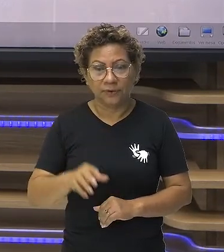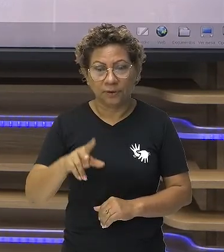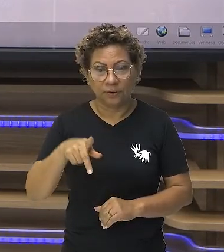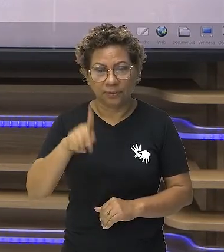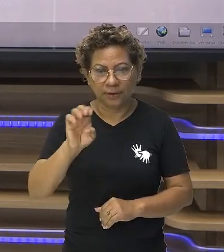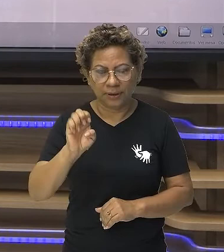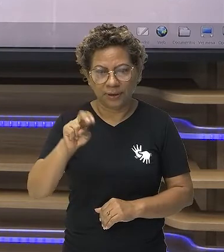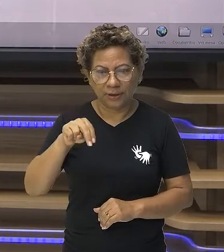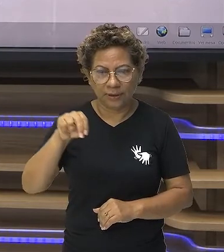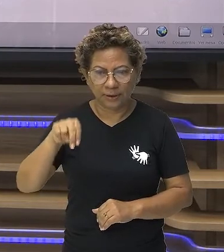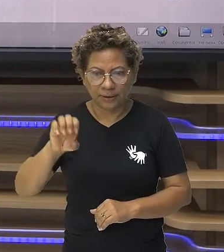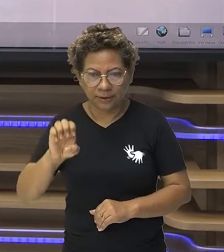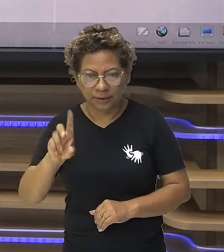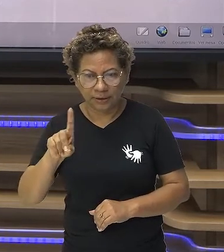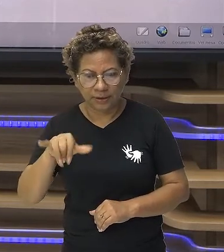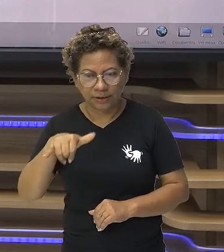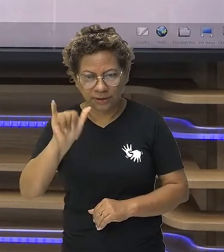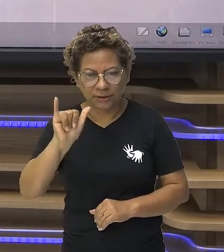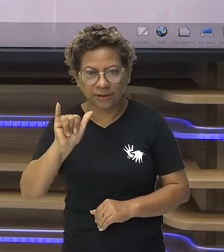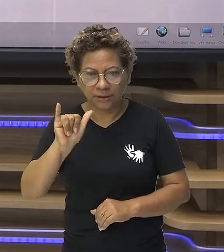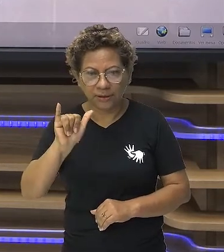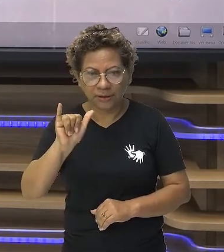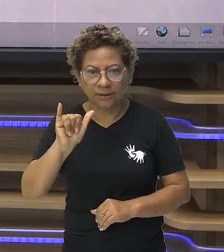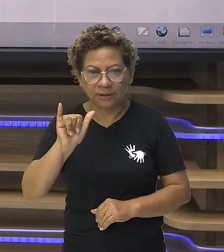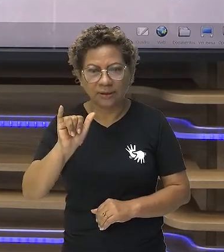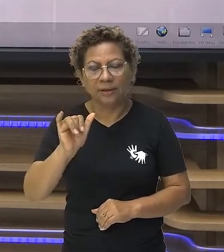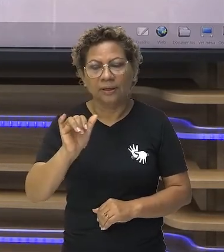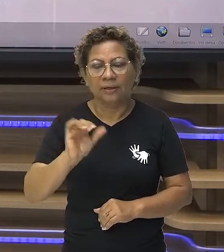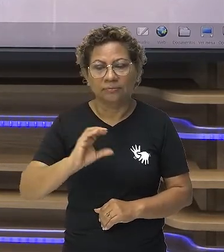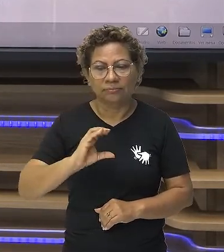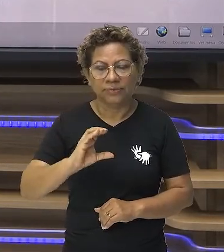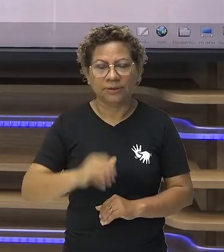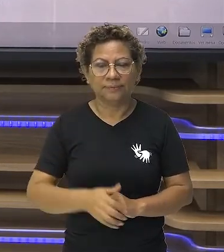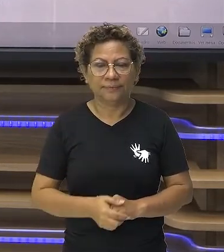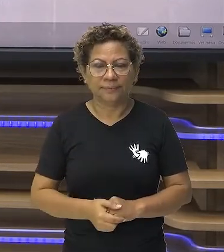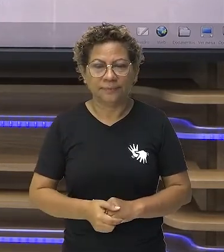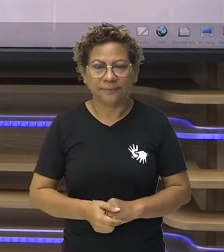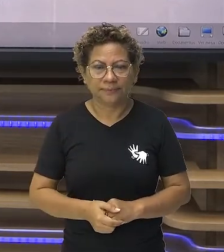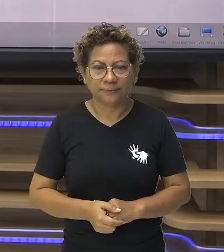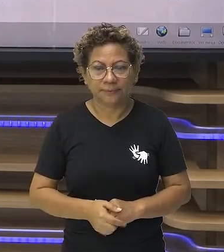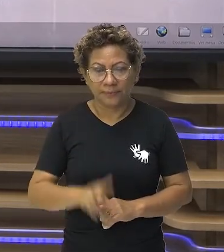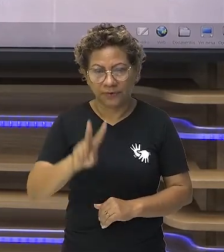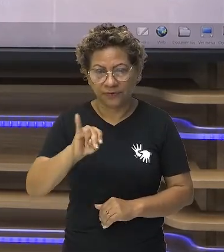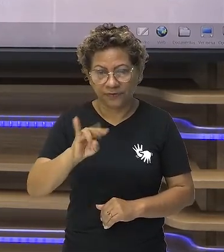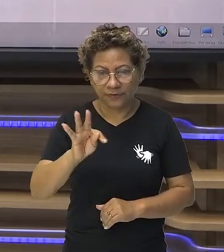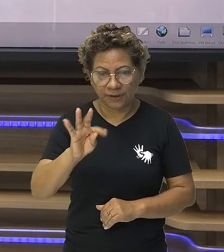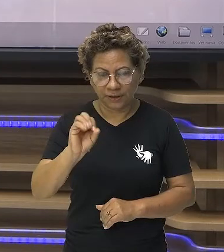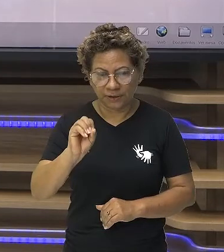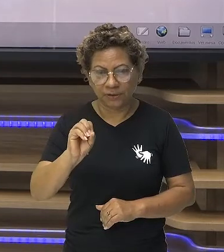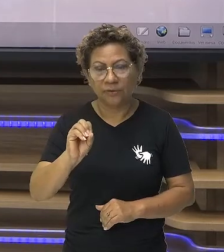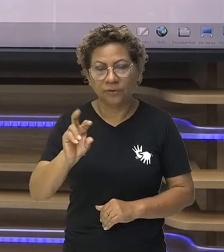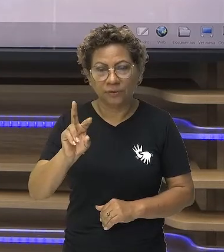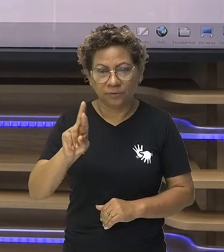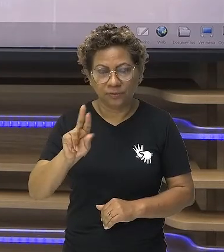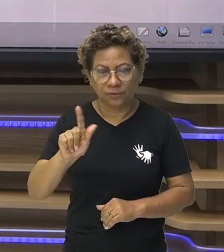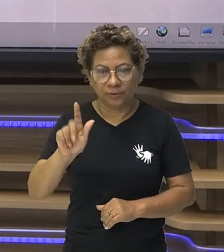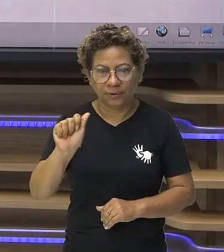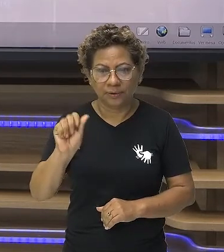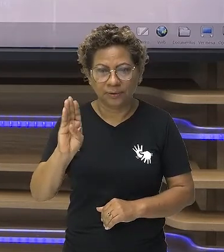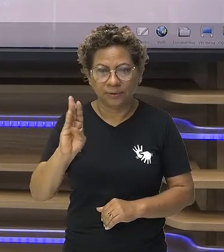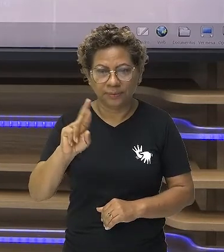Kennedy, questão 3, letra C, x igual a menos 6, tá? O Vitor Gabriel também participando,